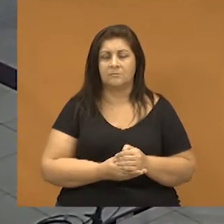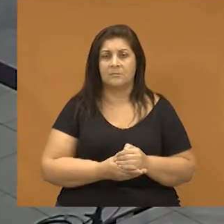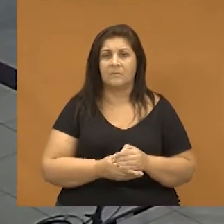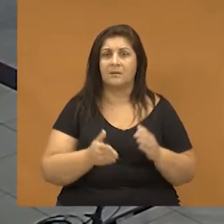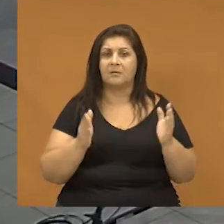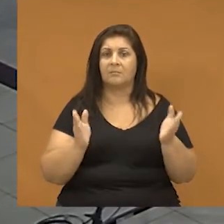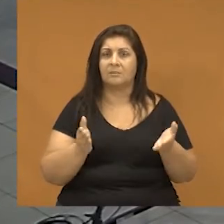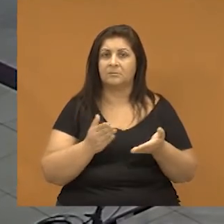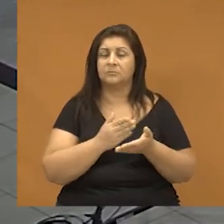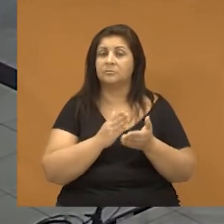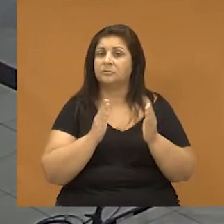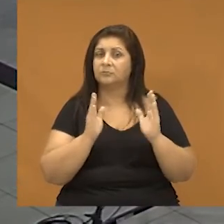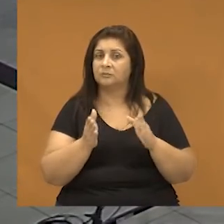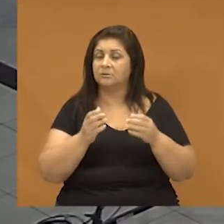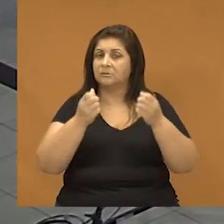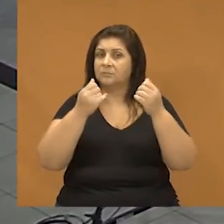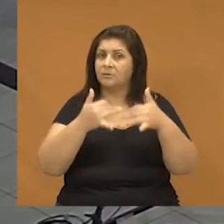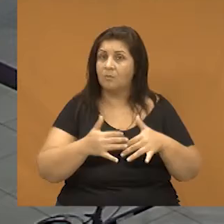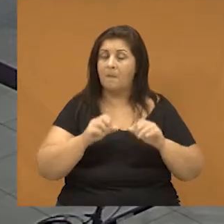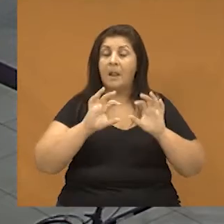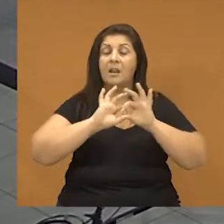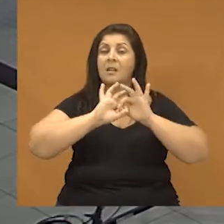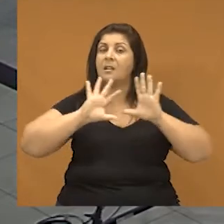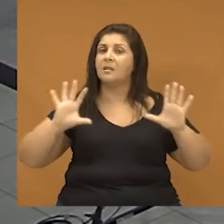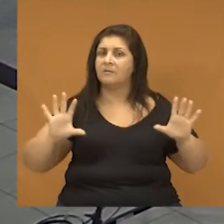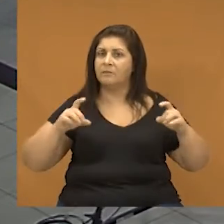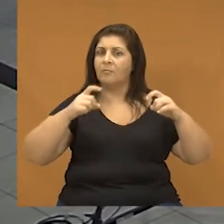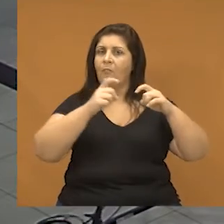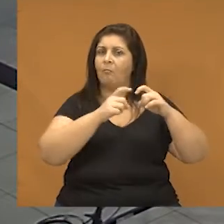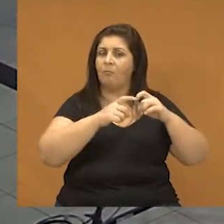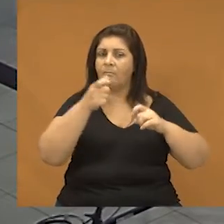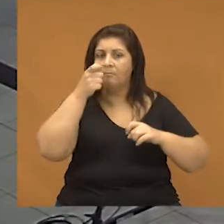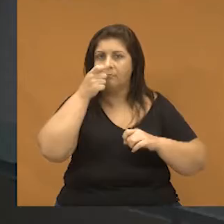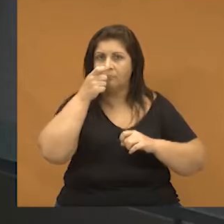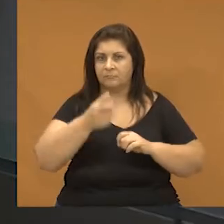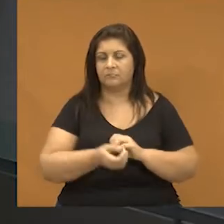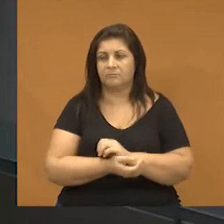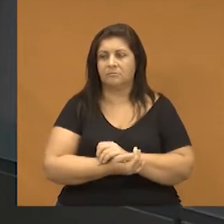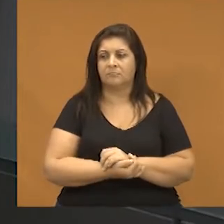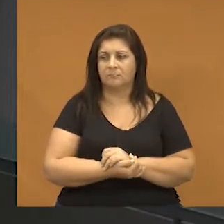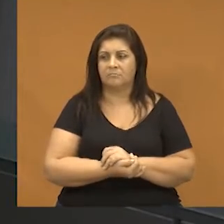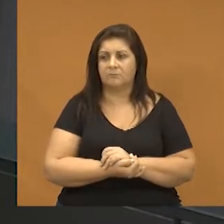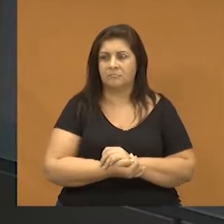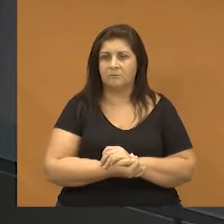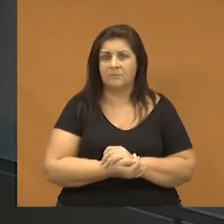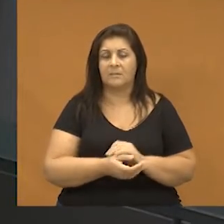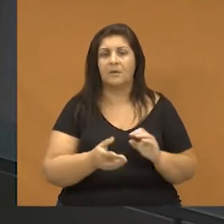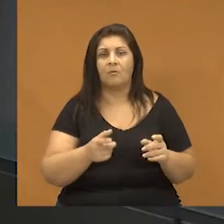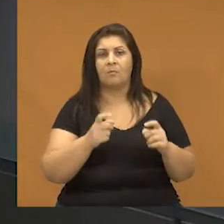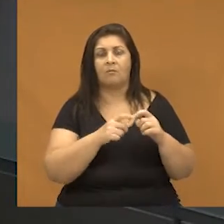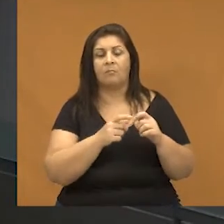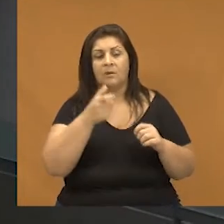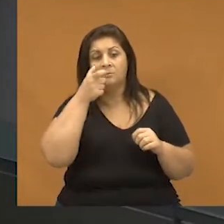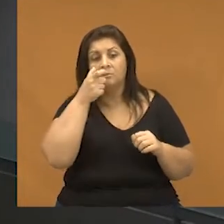colocamos facultativo, né? A decisão é do médico, do regulador, entendeu? Ele que vai analisar ali,